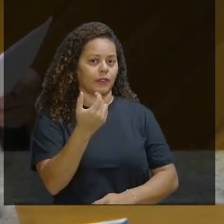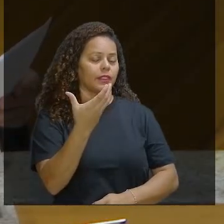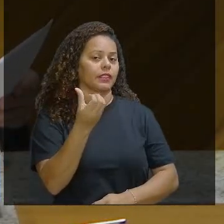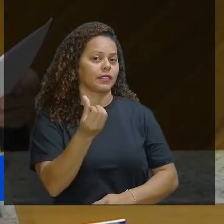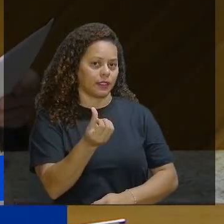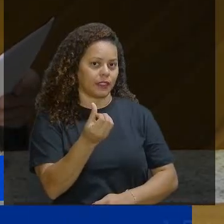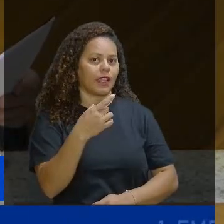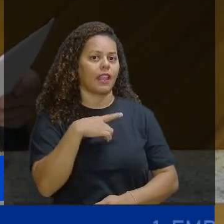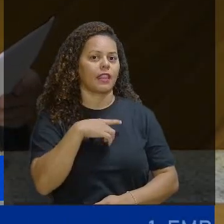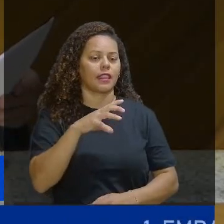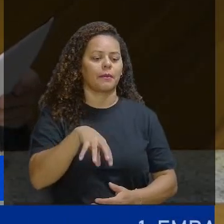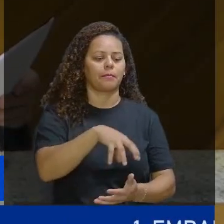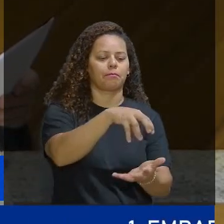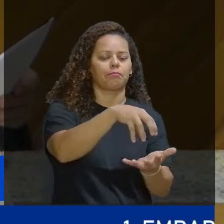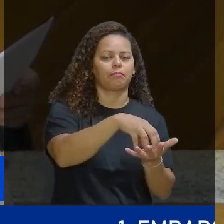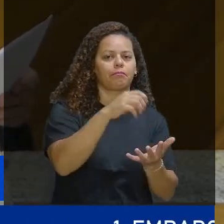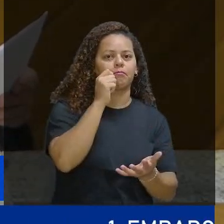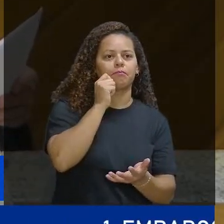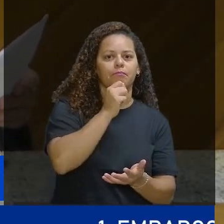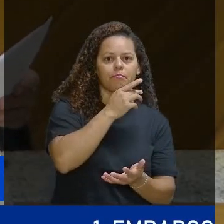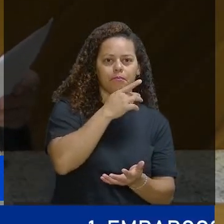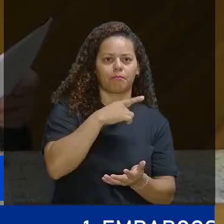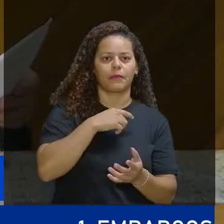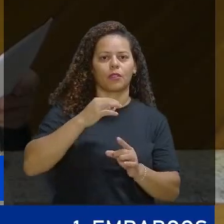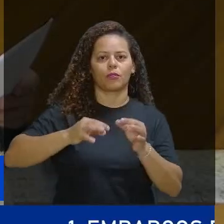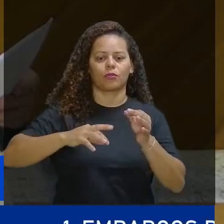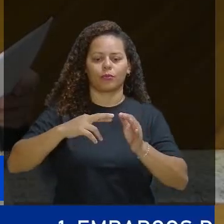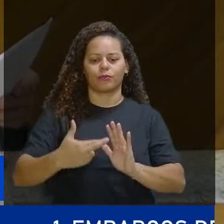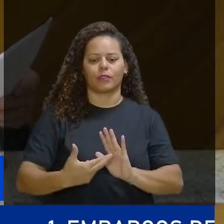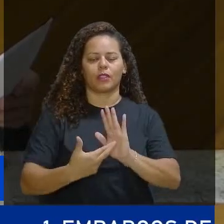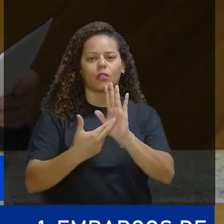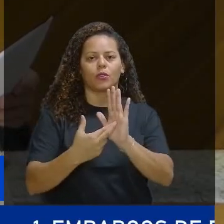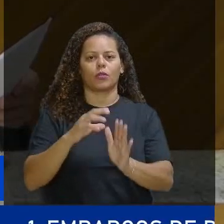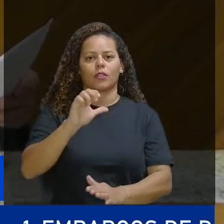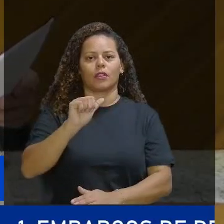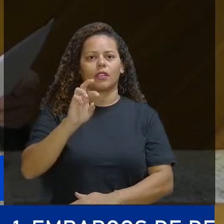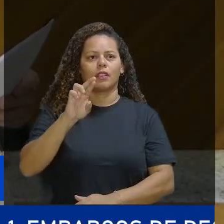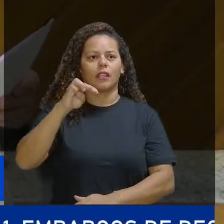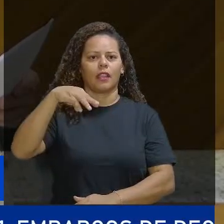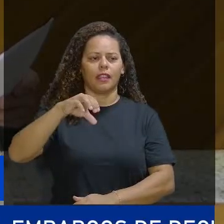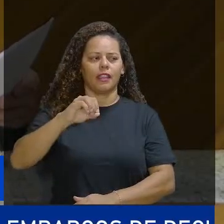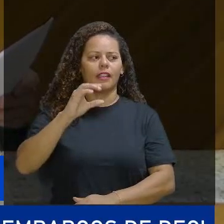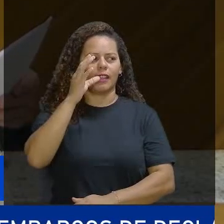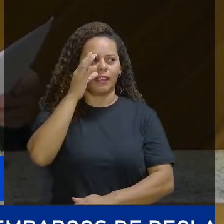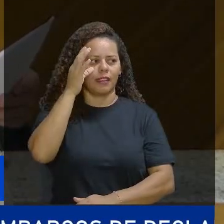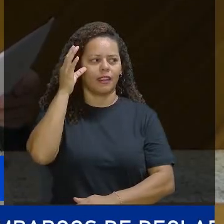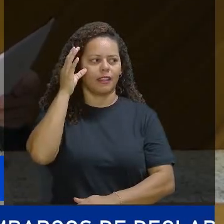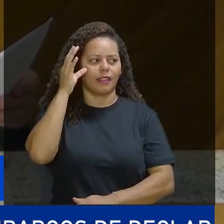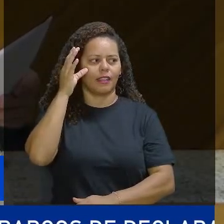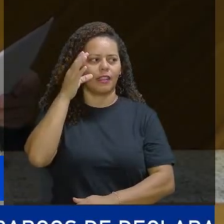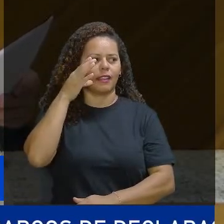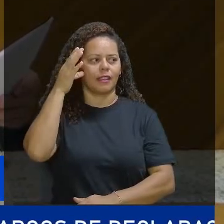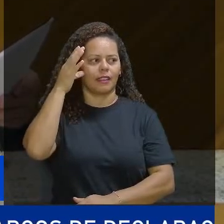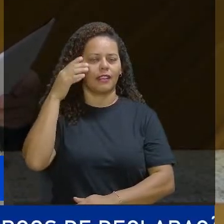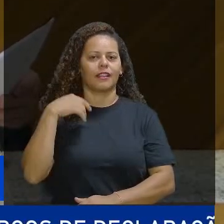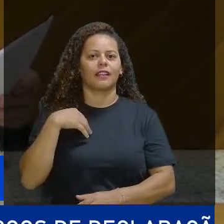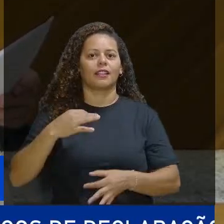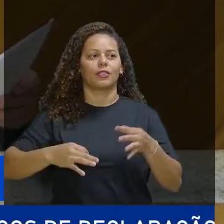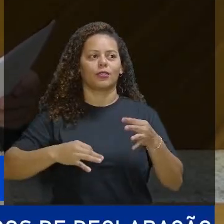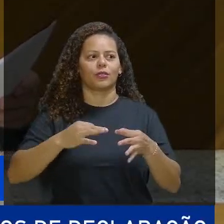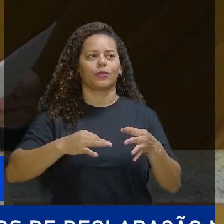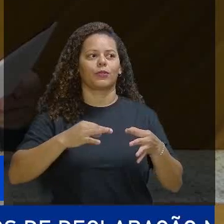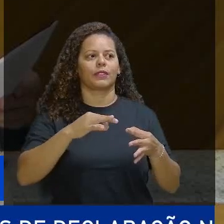06046-2026, a origem é Macapá, o relator é o juiz Carmo Antônio, o interessado é o Tribunal Regional Eleitoral do